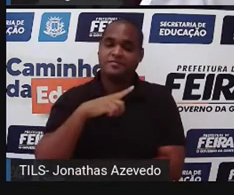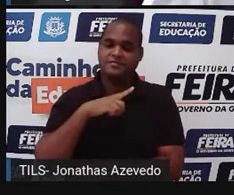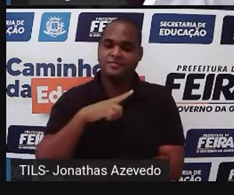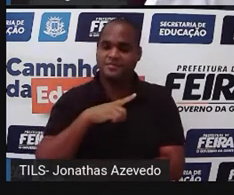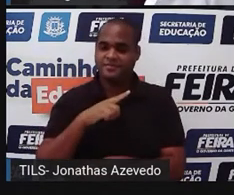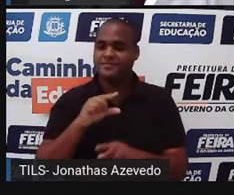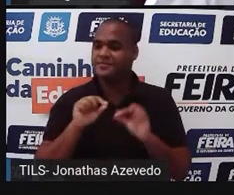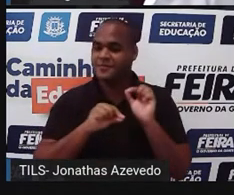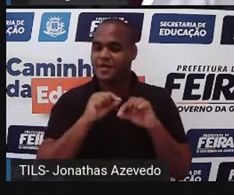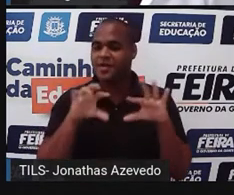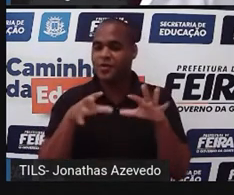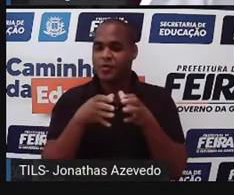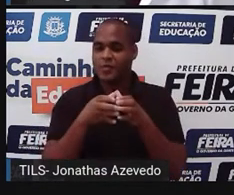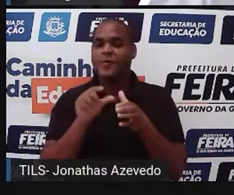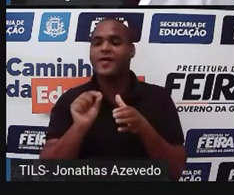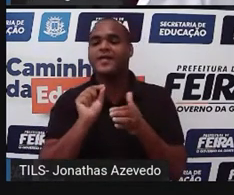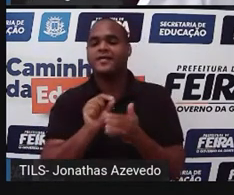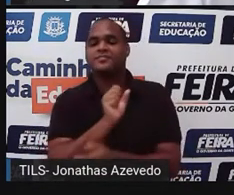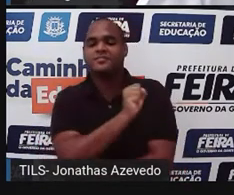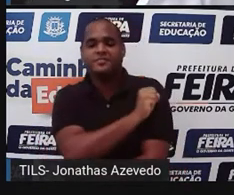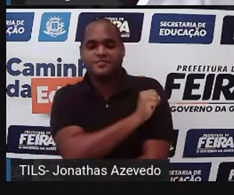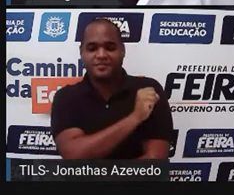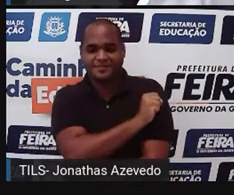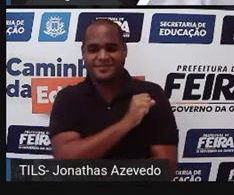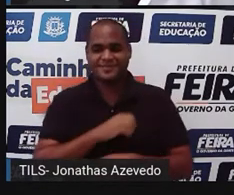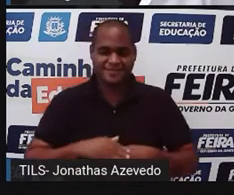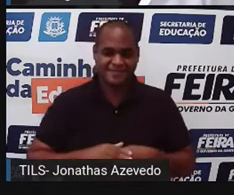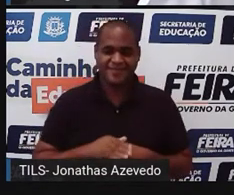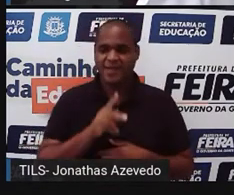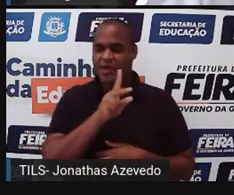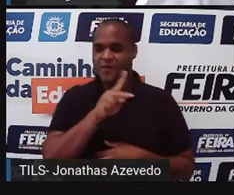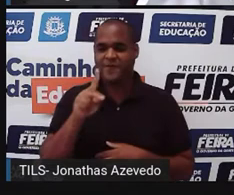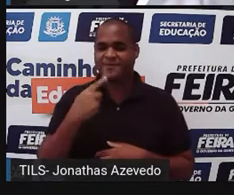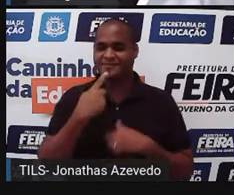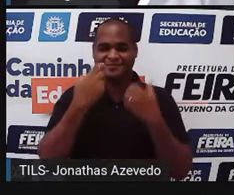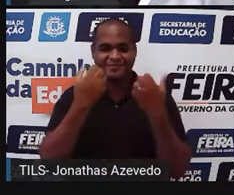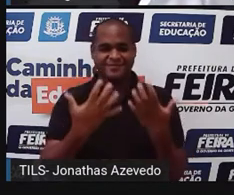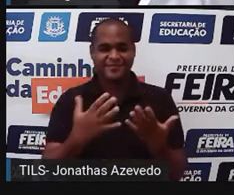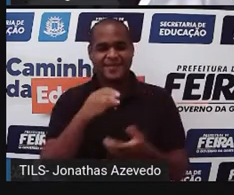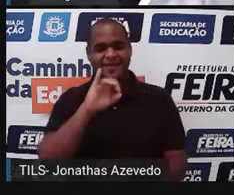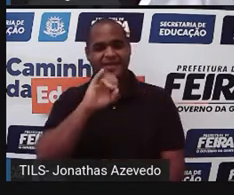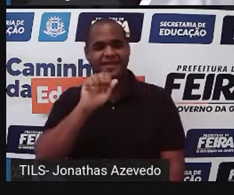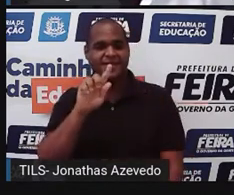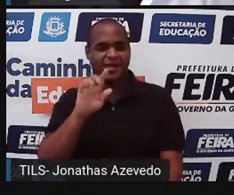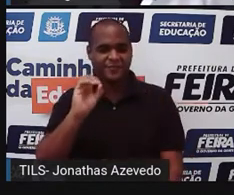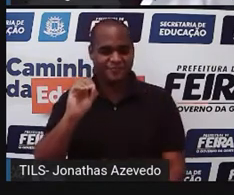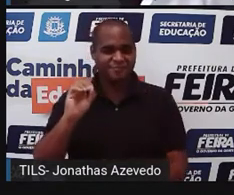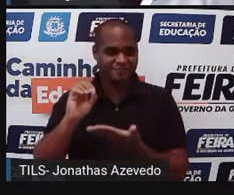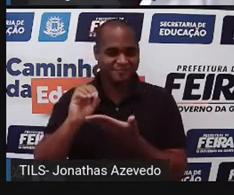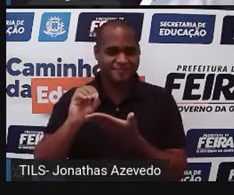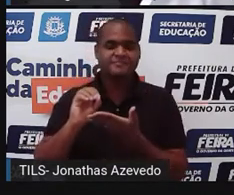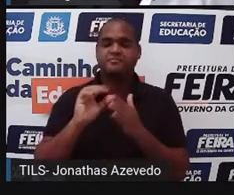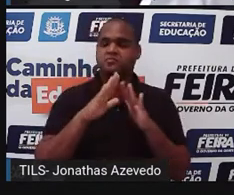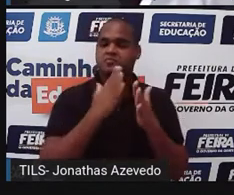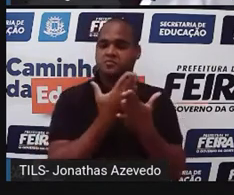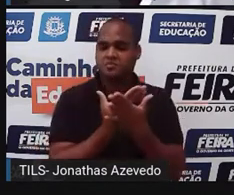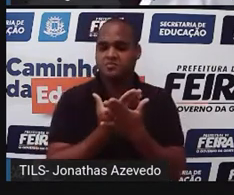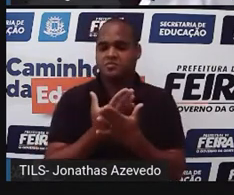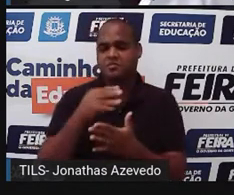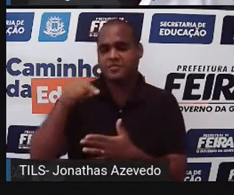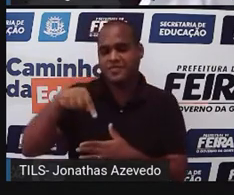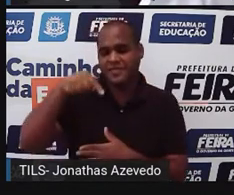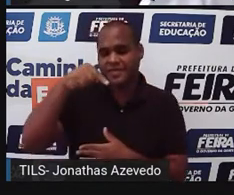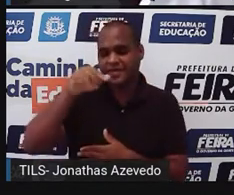turmas de 8º ano e esse professor que tá aqui falando é o professor Iago Ramos foi lá na escola municipal